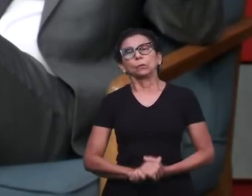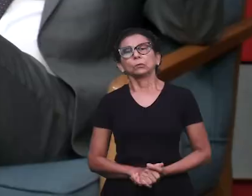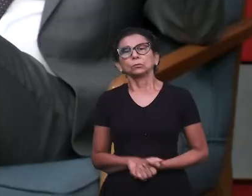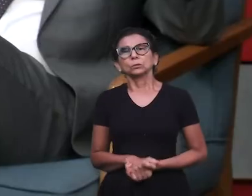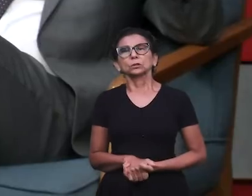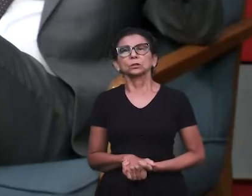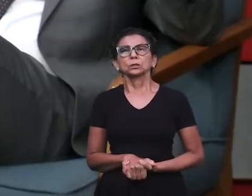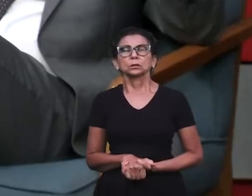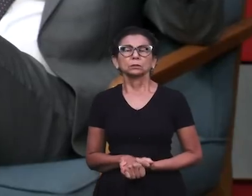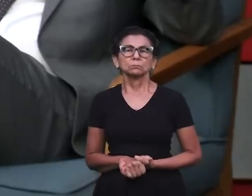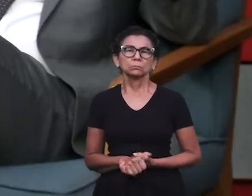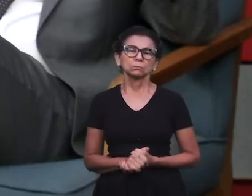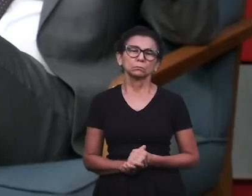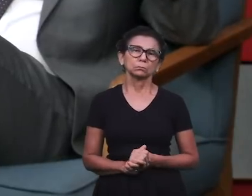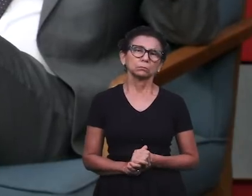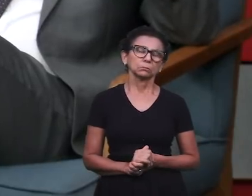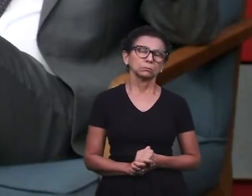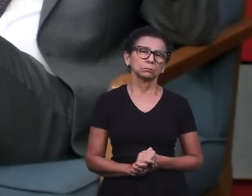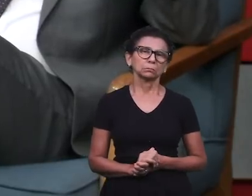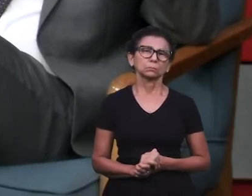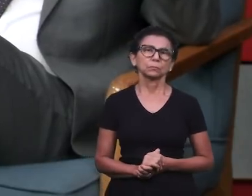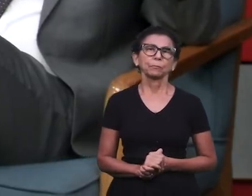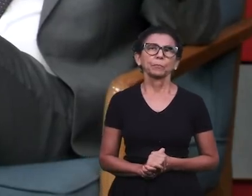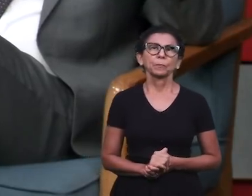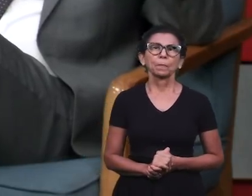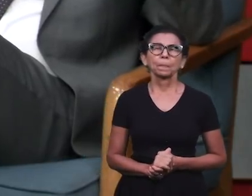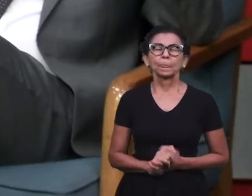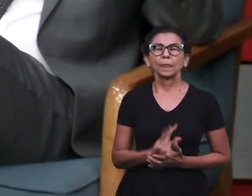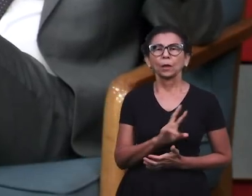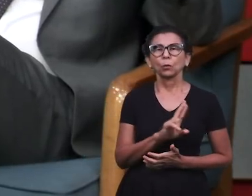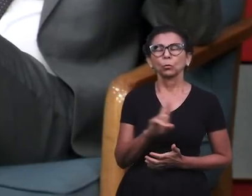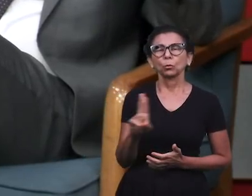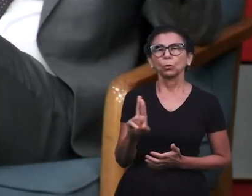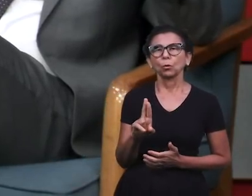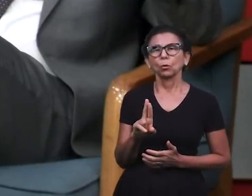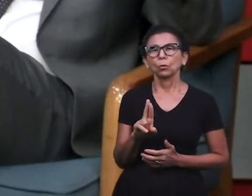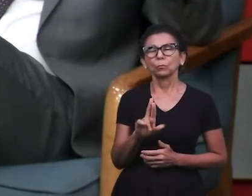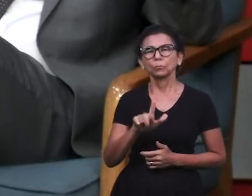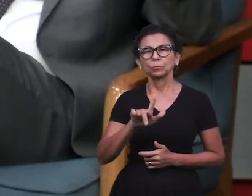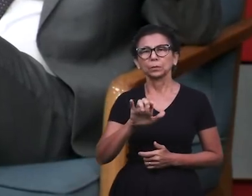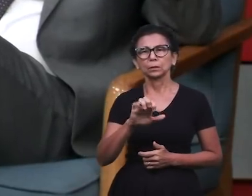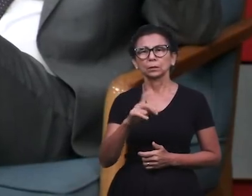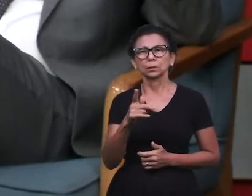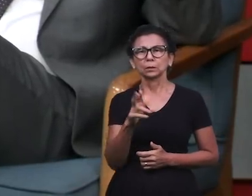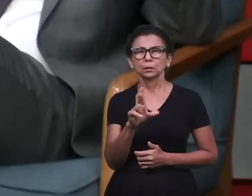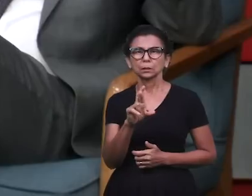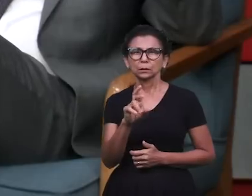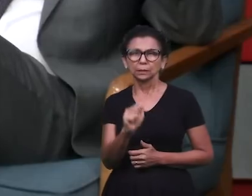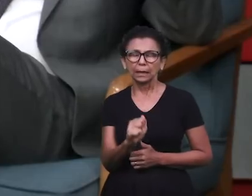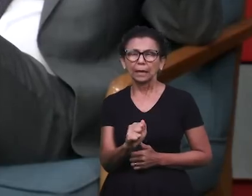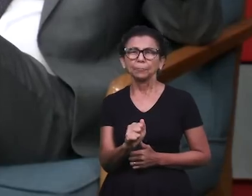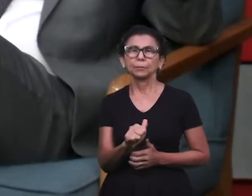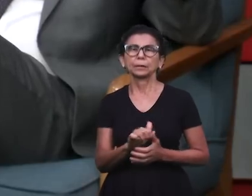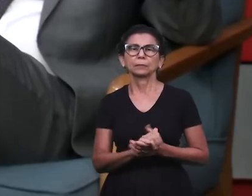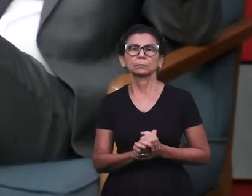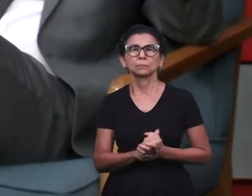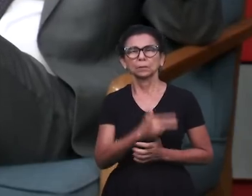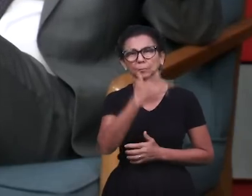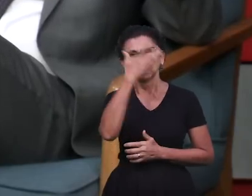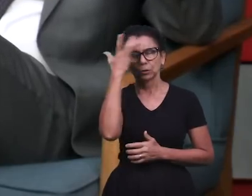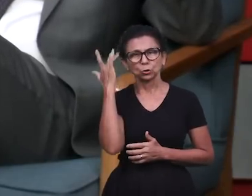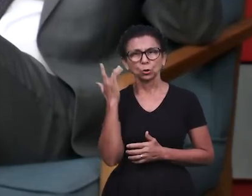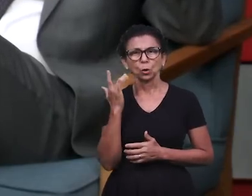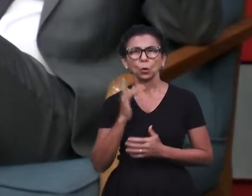dá-se o nome baseado naquele que estudou a bactéria que causa a lepra, que é